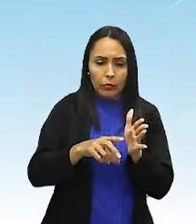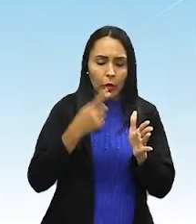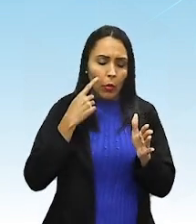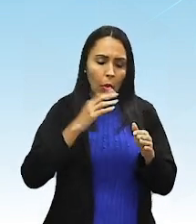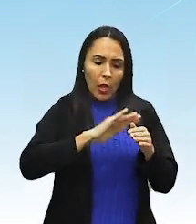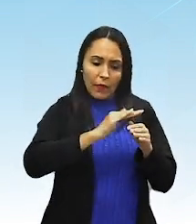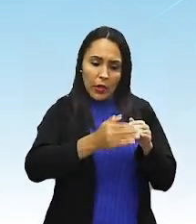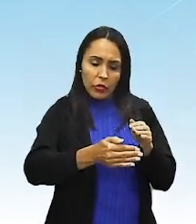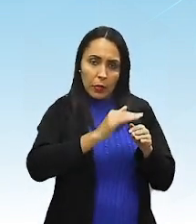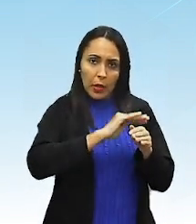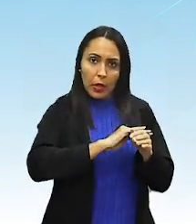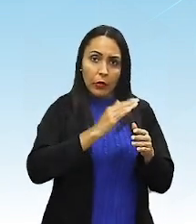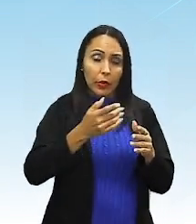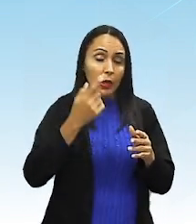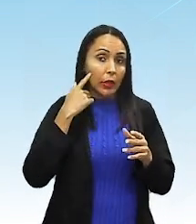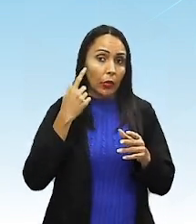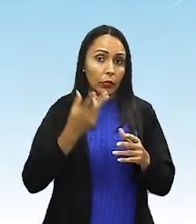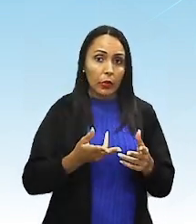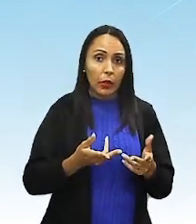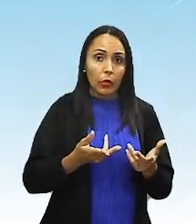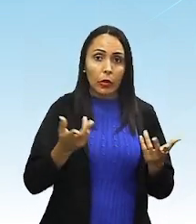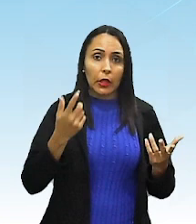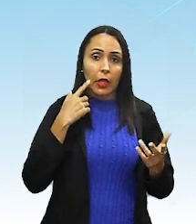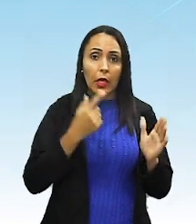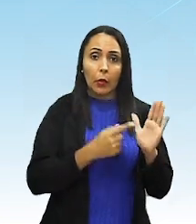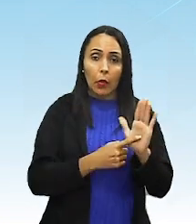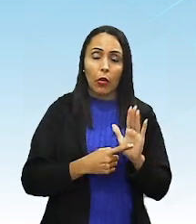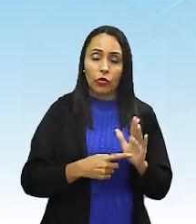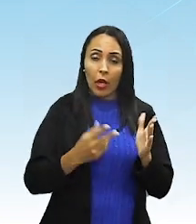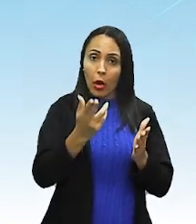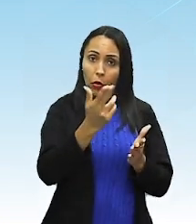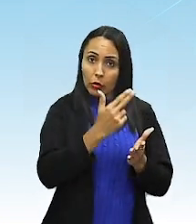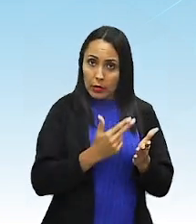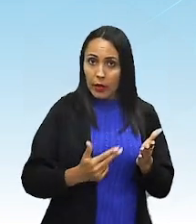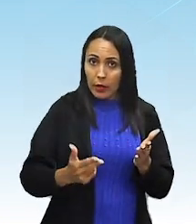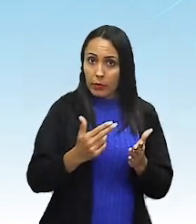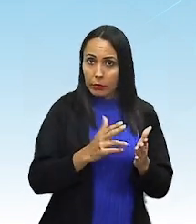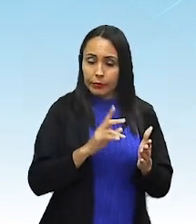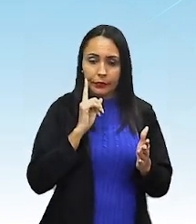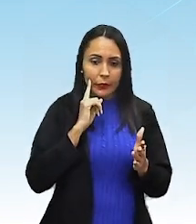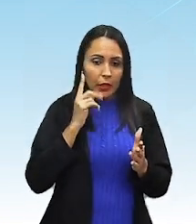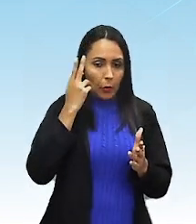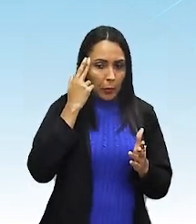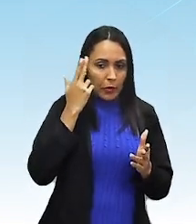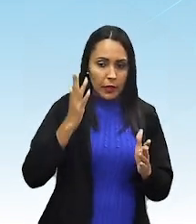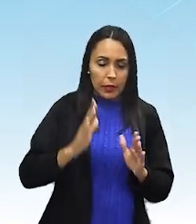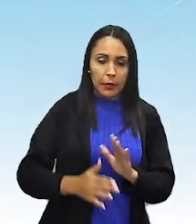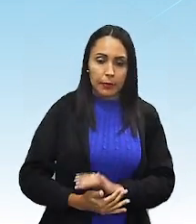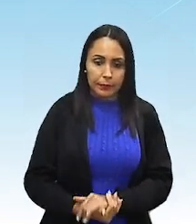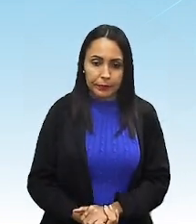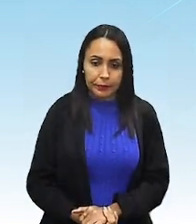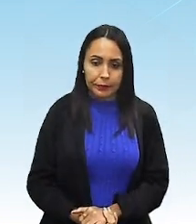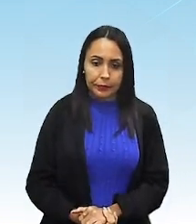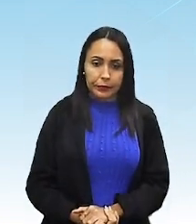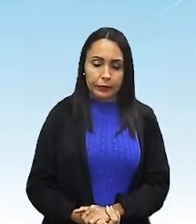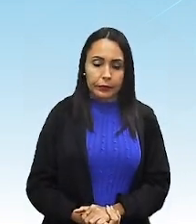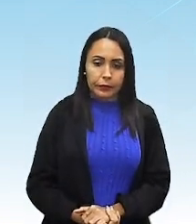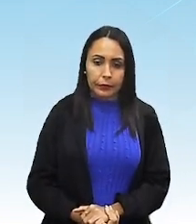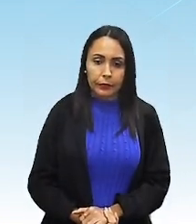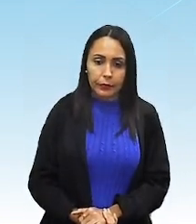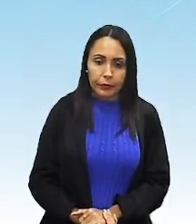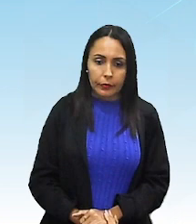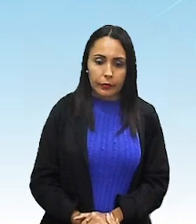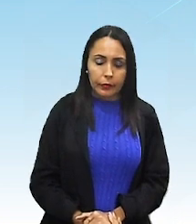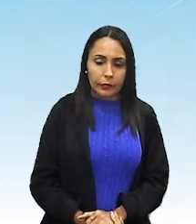genético é um capsídeo. E eu já vou adiantando. Quando eles querem mostrar um desenho para vocês, eles geralmente vão fazer assim, vê? Eles vão